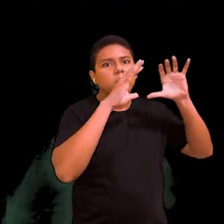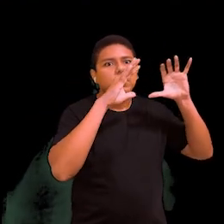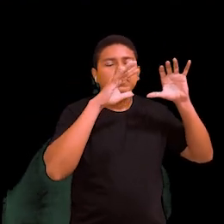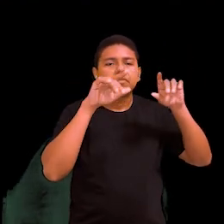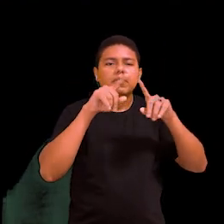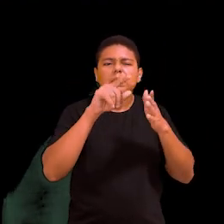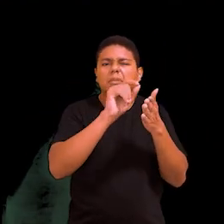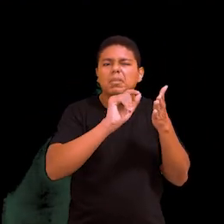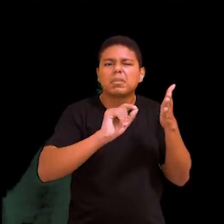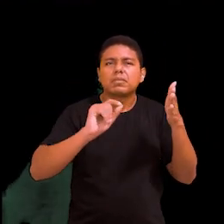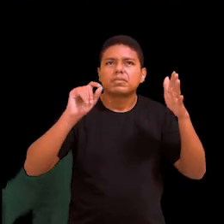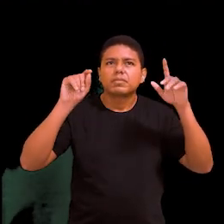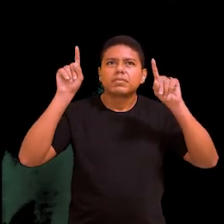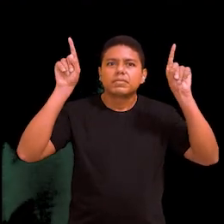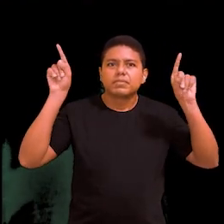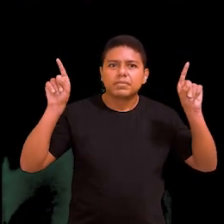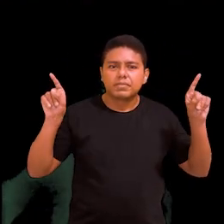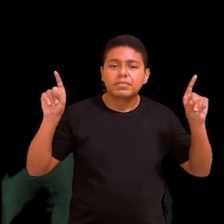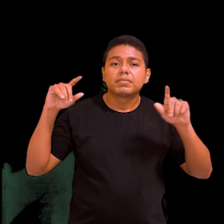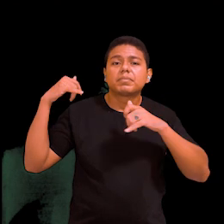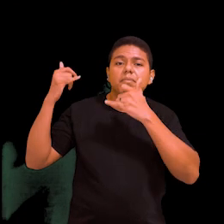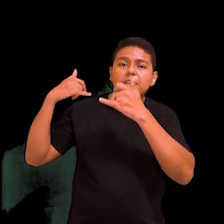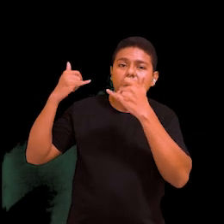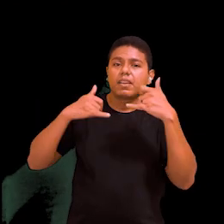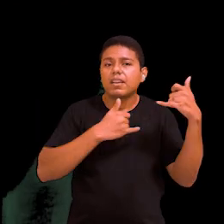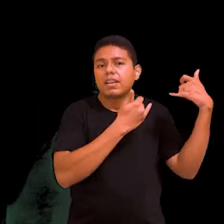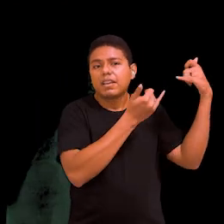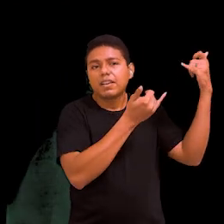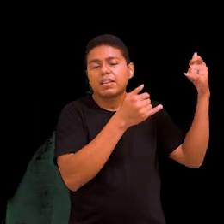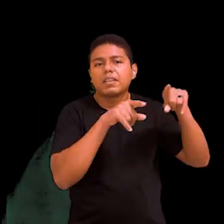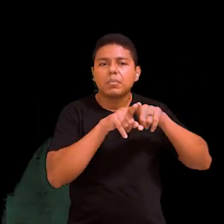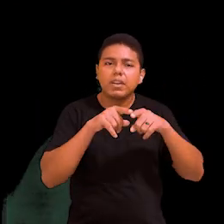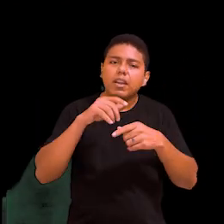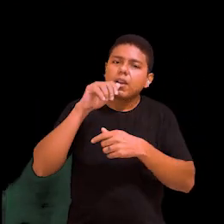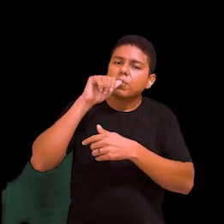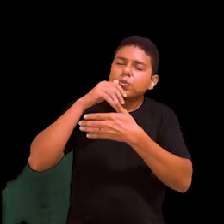interrogações e alguns rasurados e à sua volta